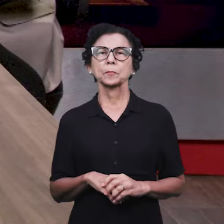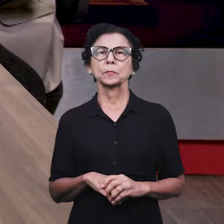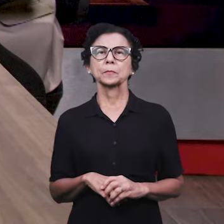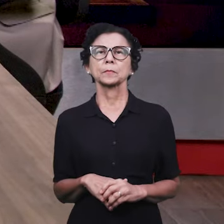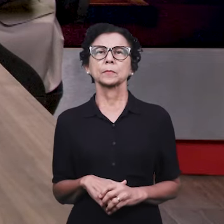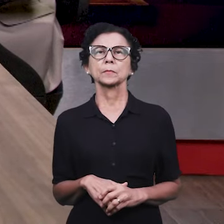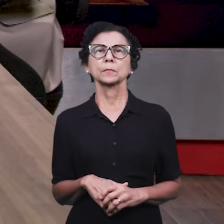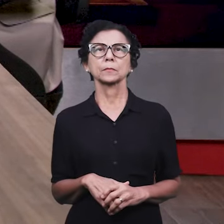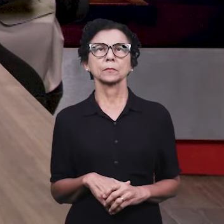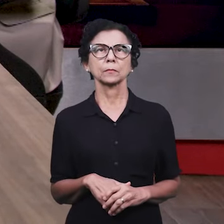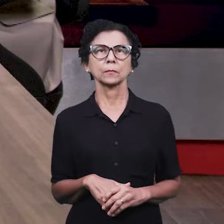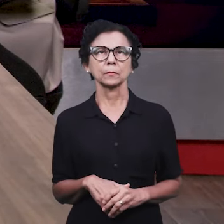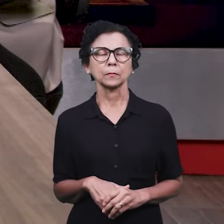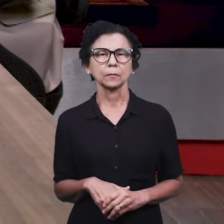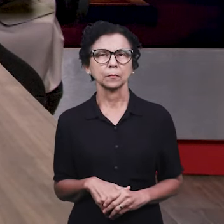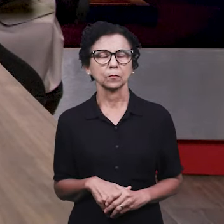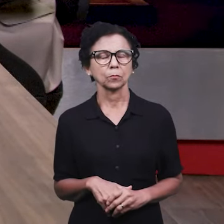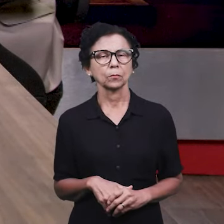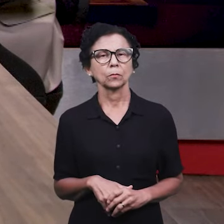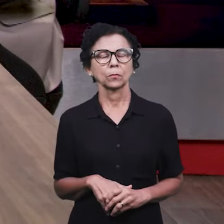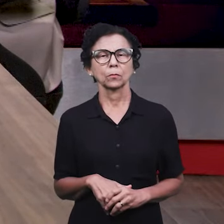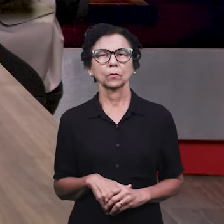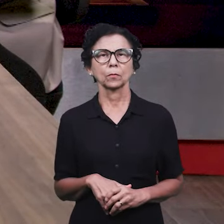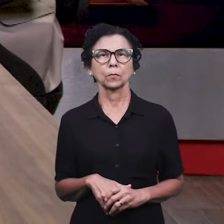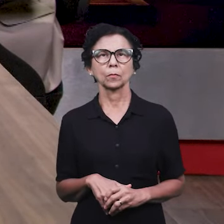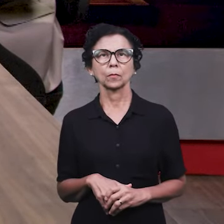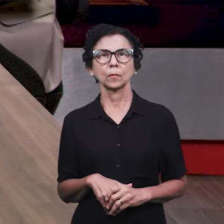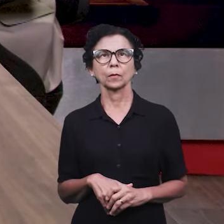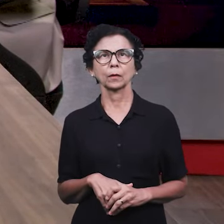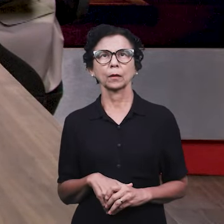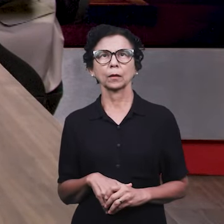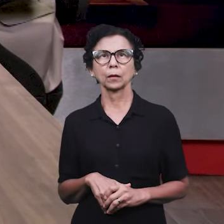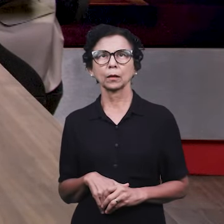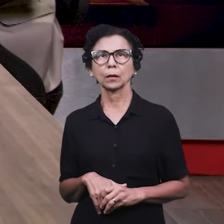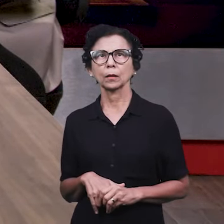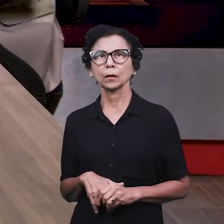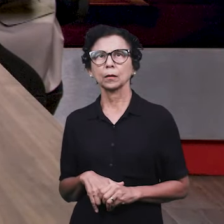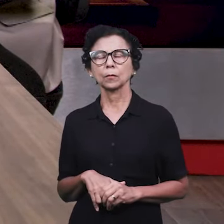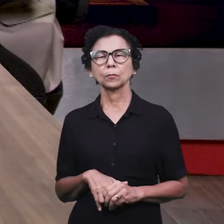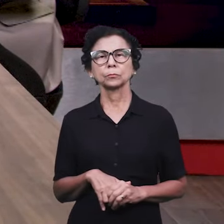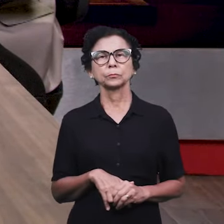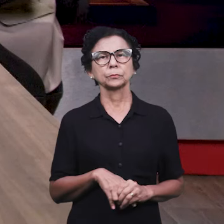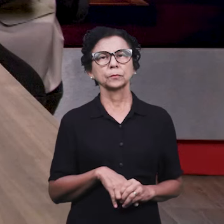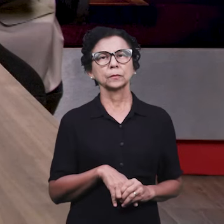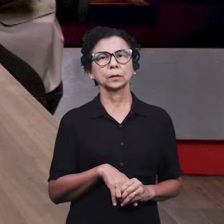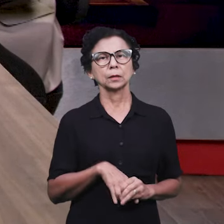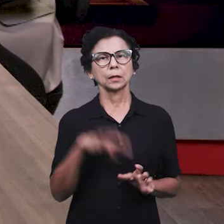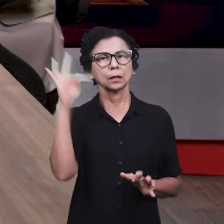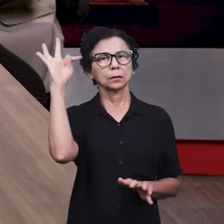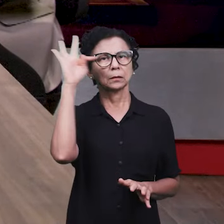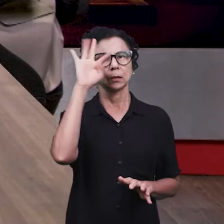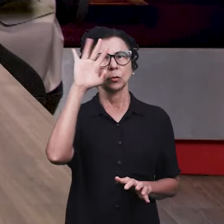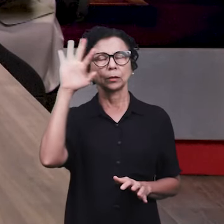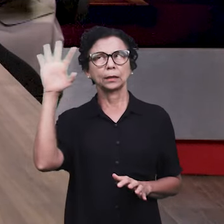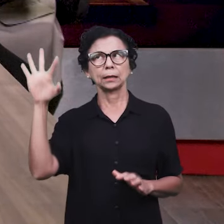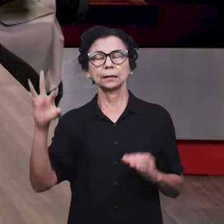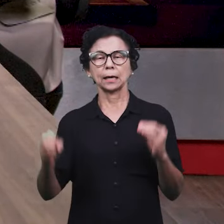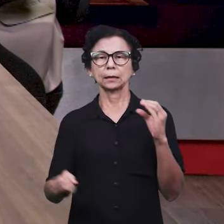que essa teoria, né, e ele vem, né, é o criacionismo científico,